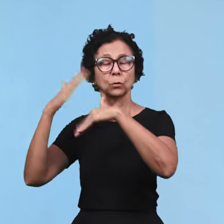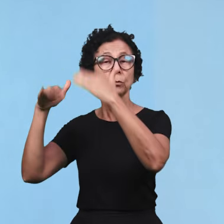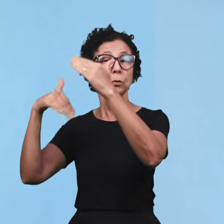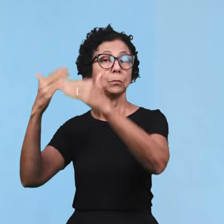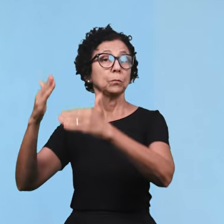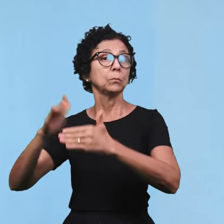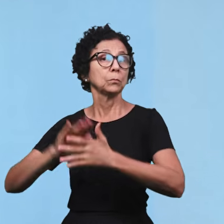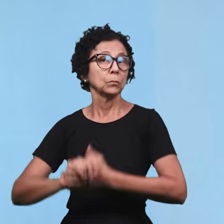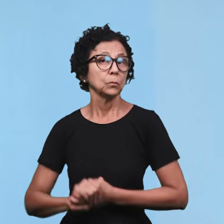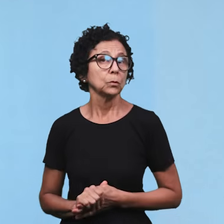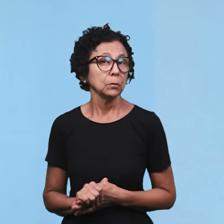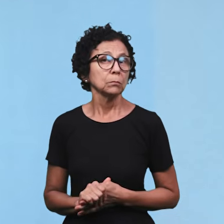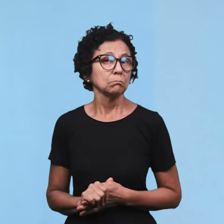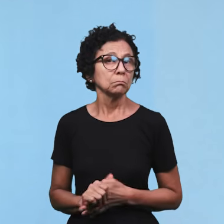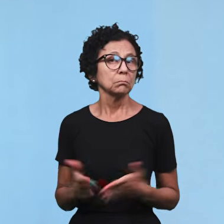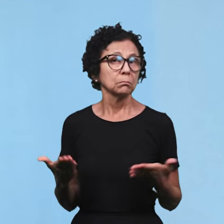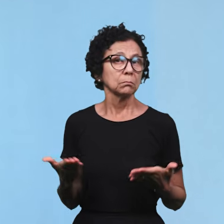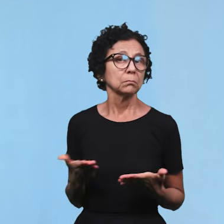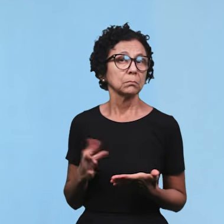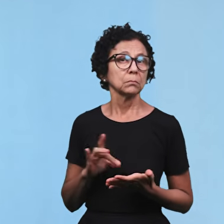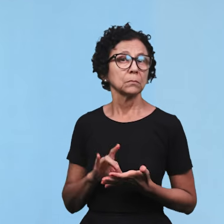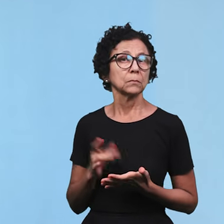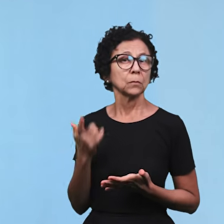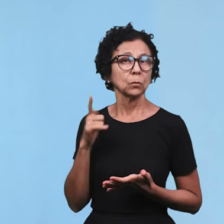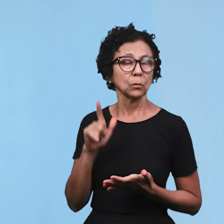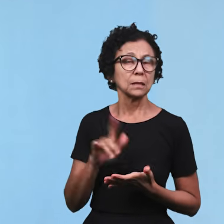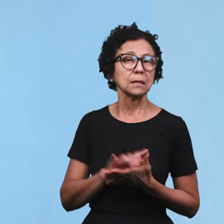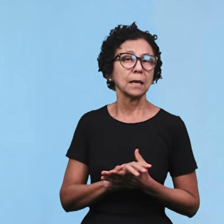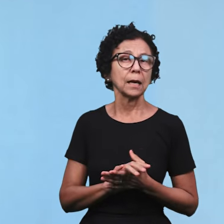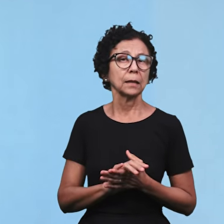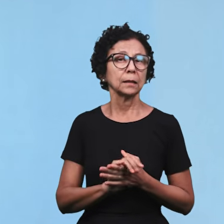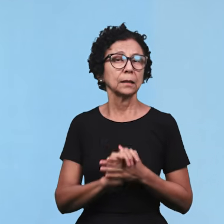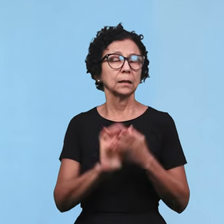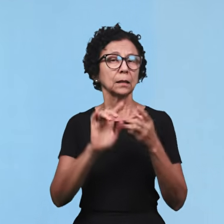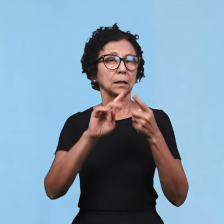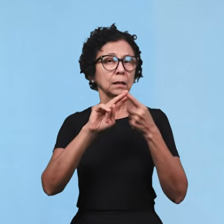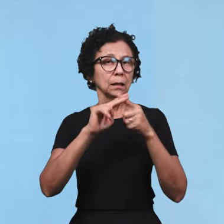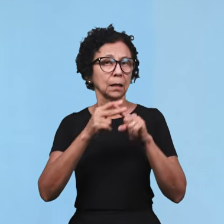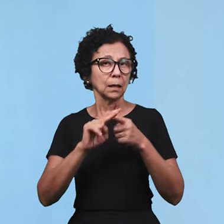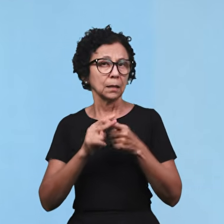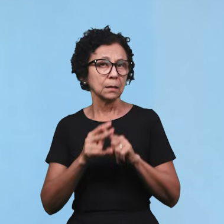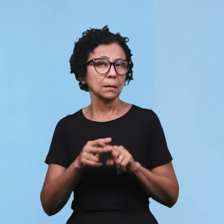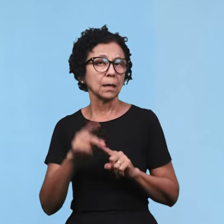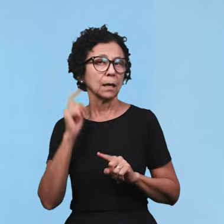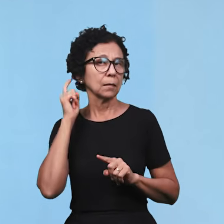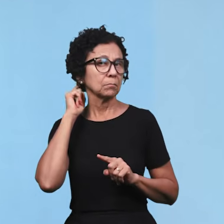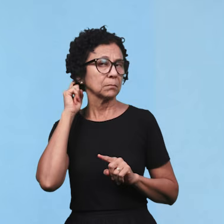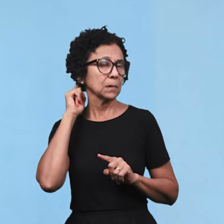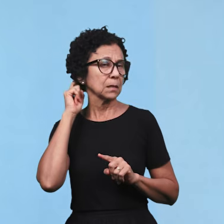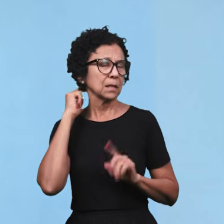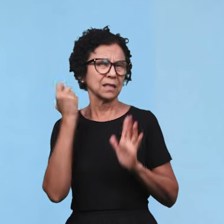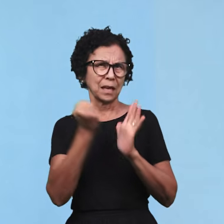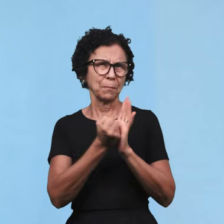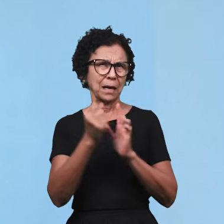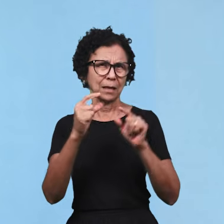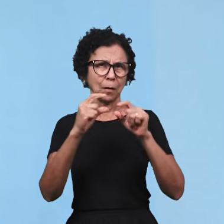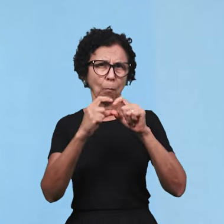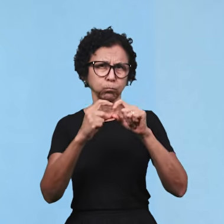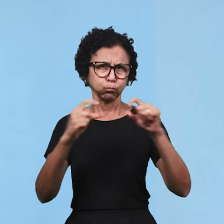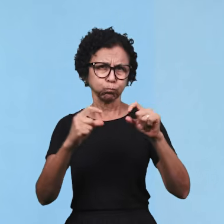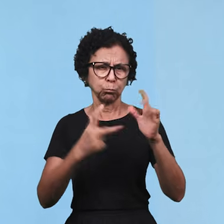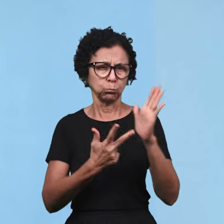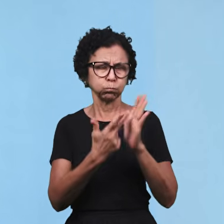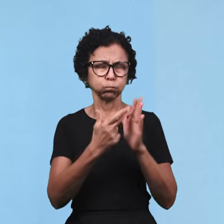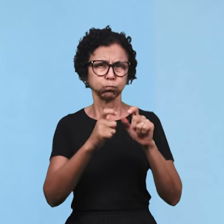anteriores. A gente consegue corrigir esses casos, a gente consegue chegar em bons resultados. Não desacredita não, confia no transplante